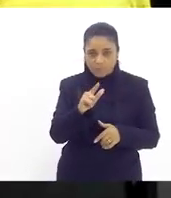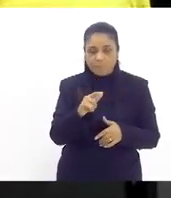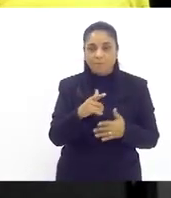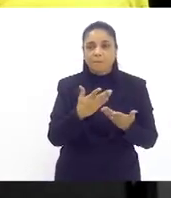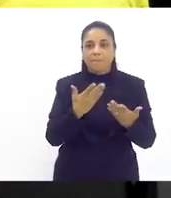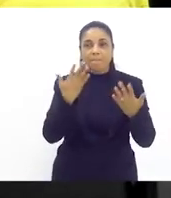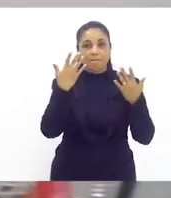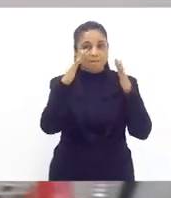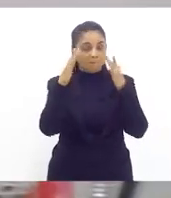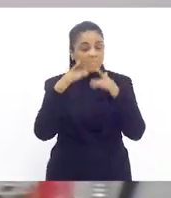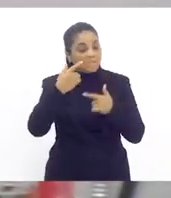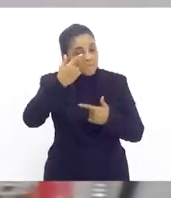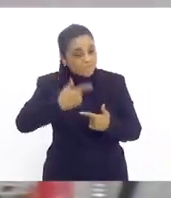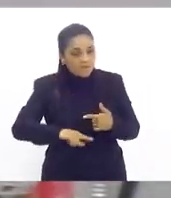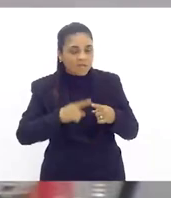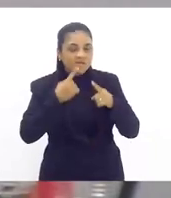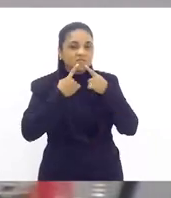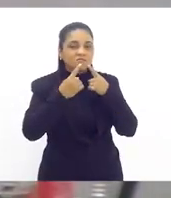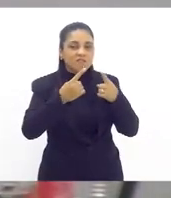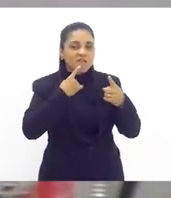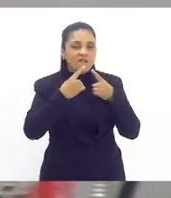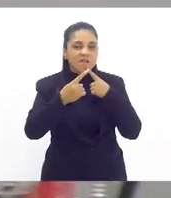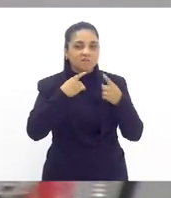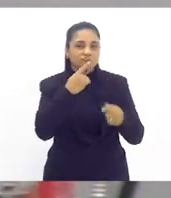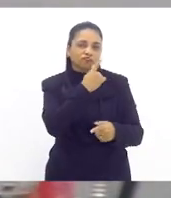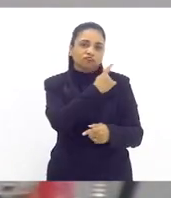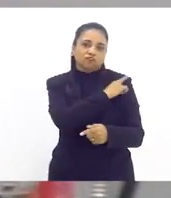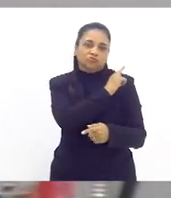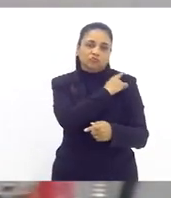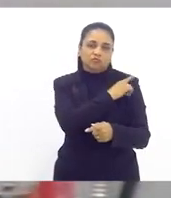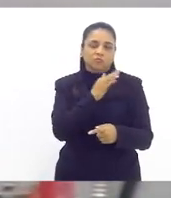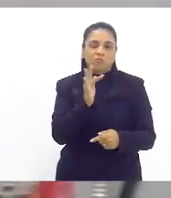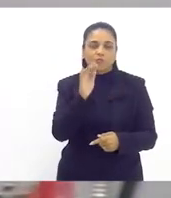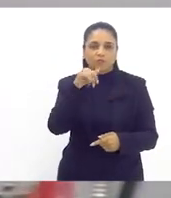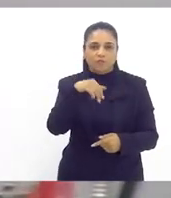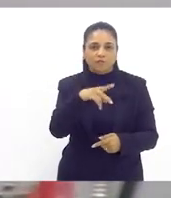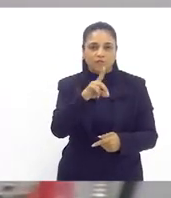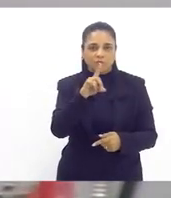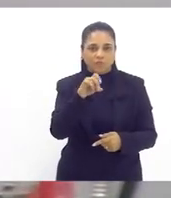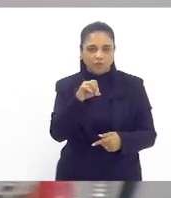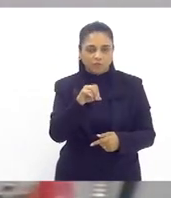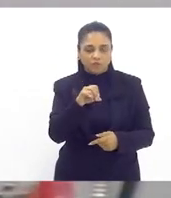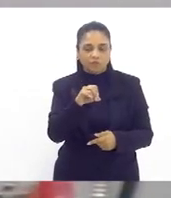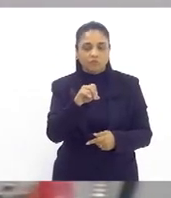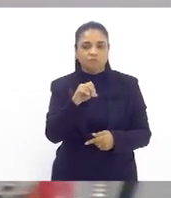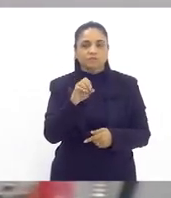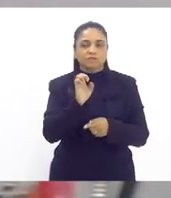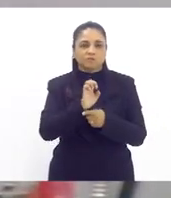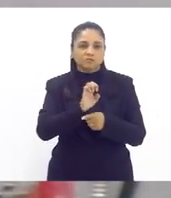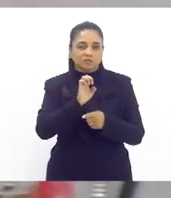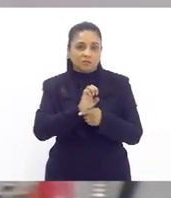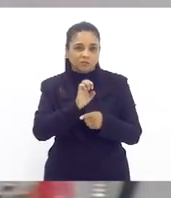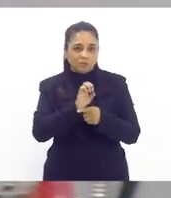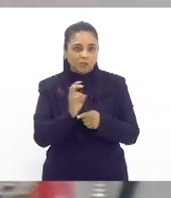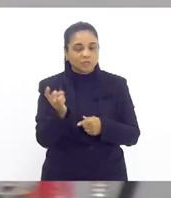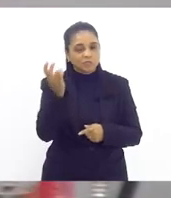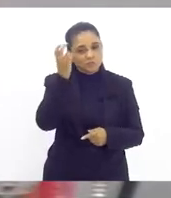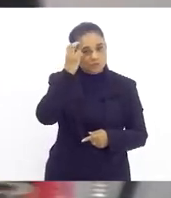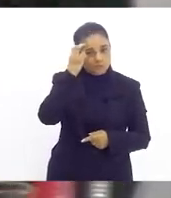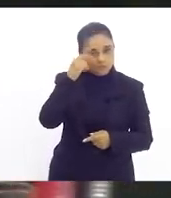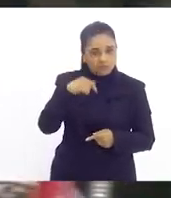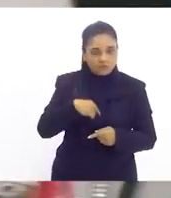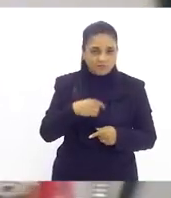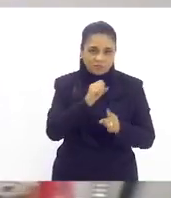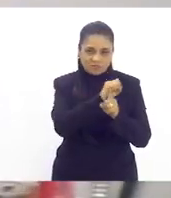mais diálogo como gestora do fundo estadual de cultura sociedade civil então assim